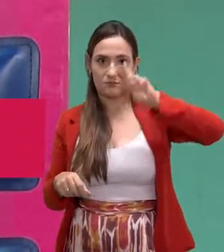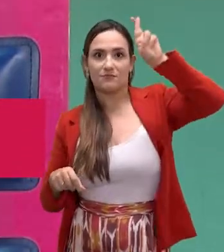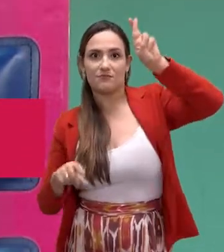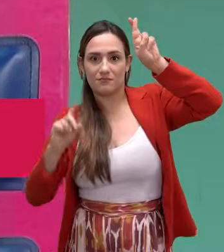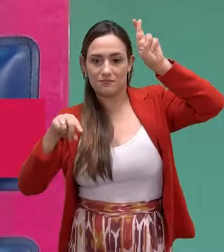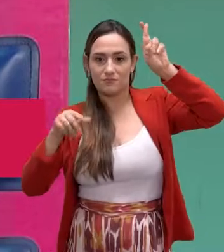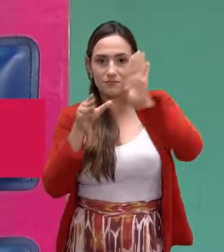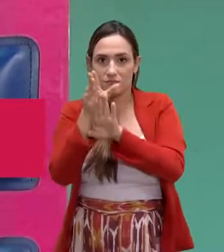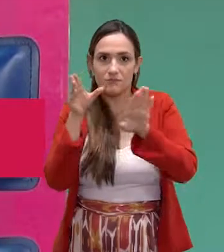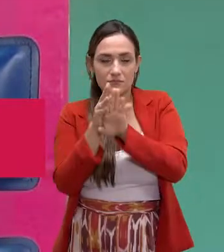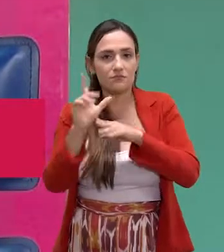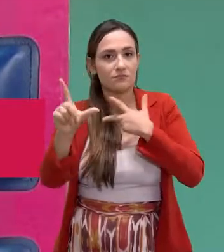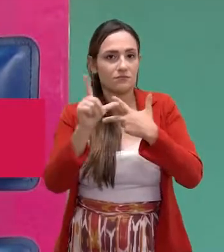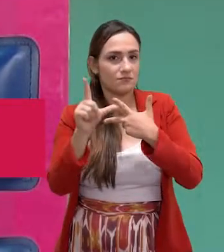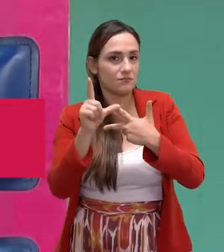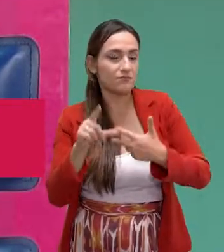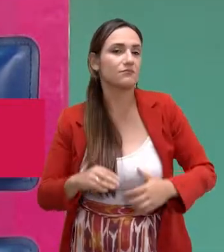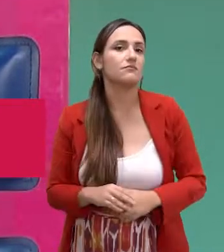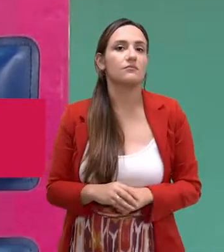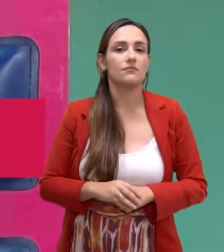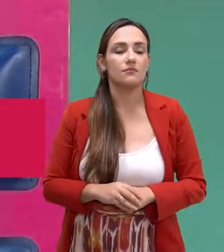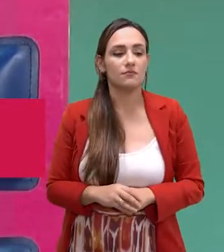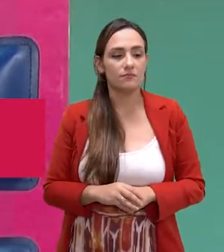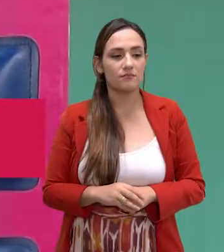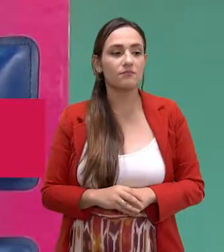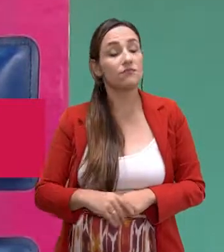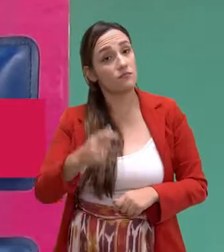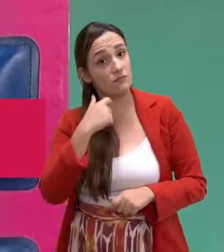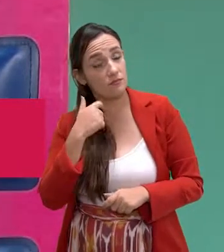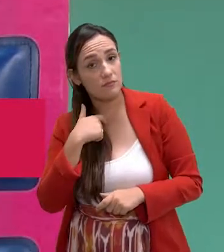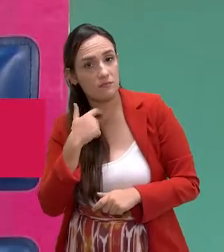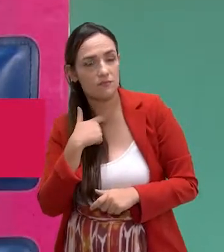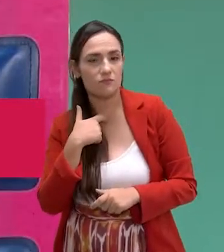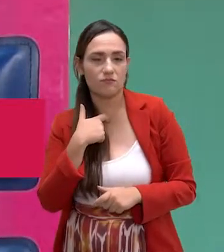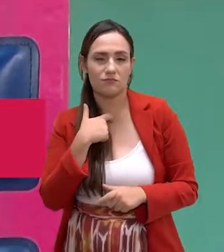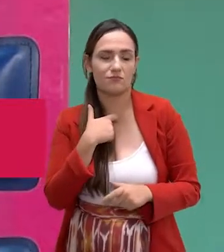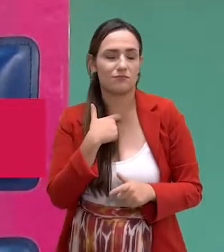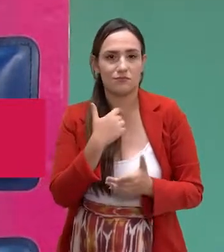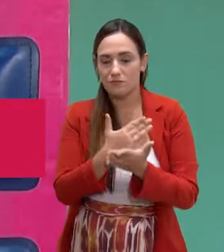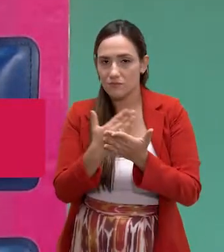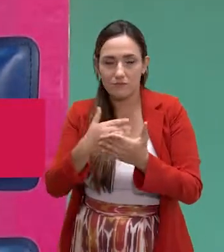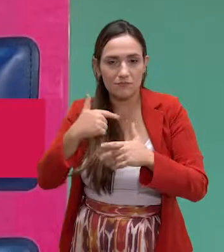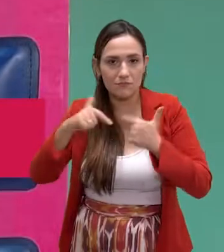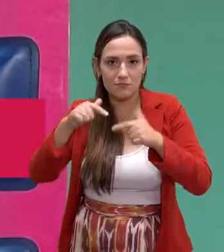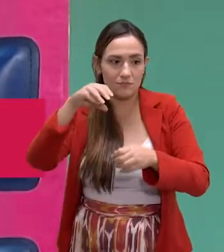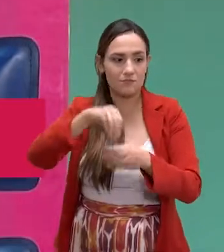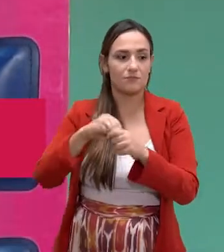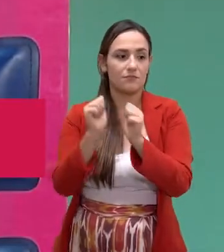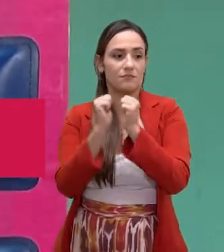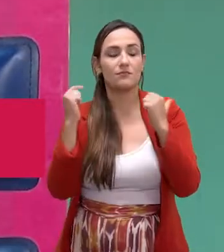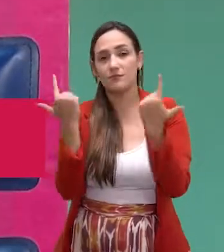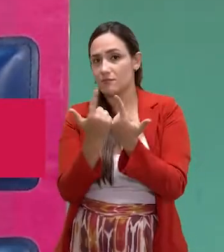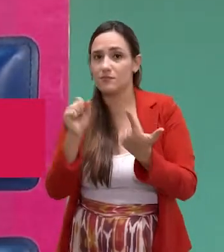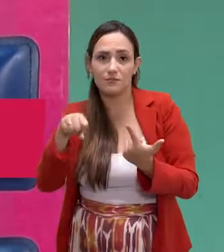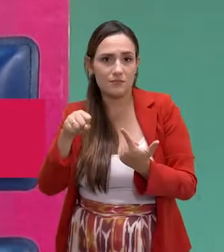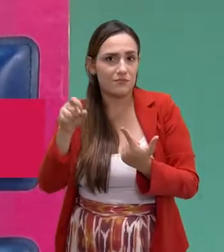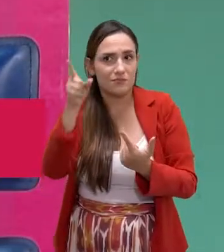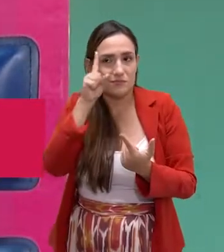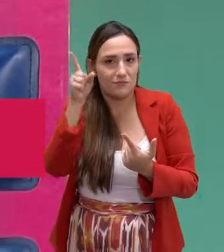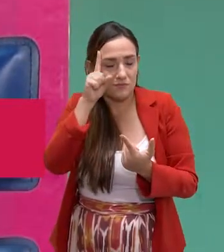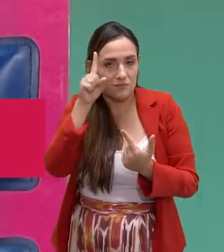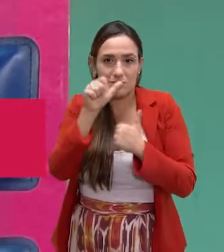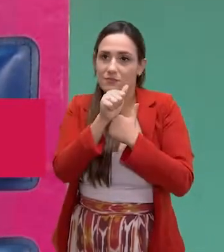legislativa, passar assim, a trabalhar quase que dentro da Assembleia, porque a gente precisa estar no dia a dia acompanhando